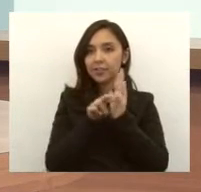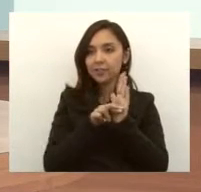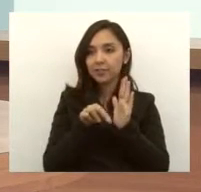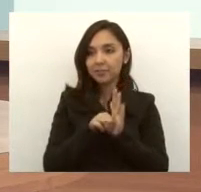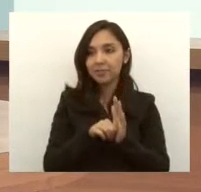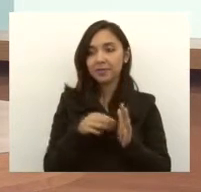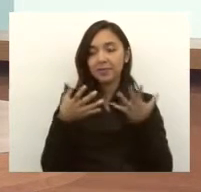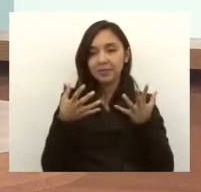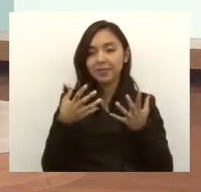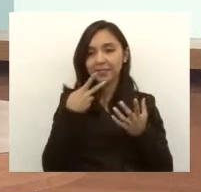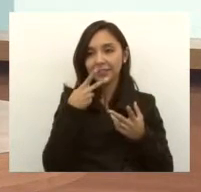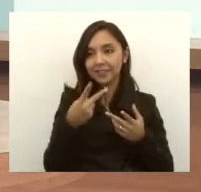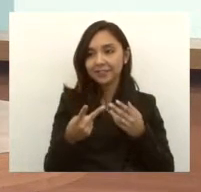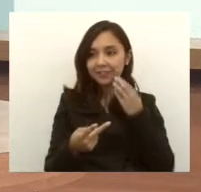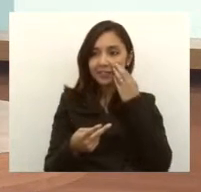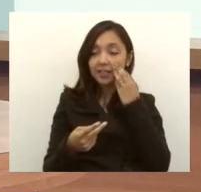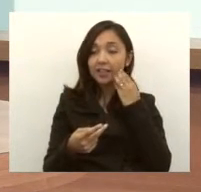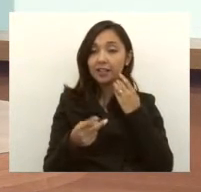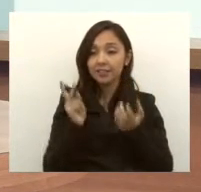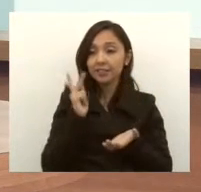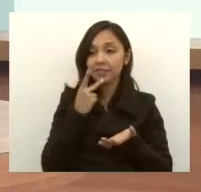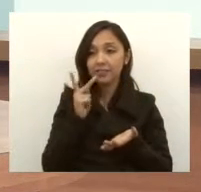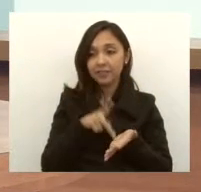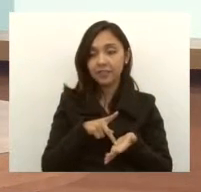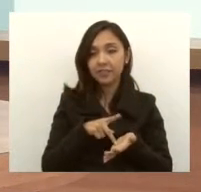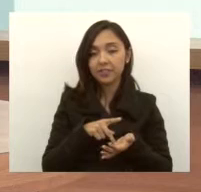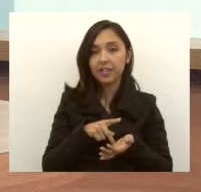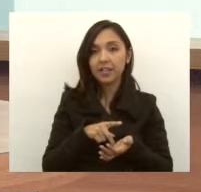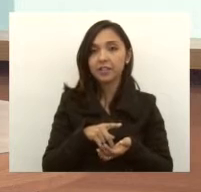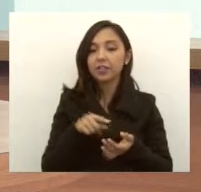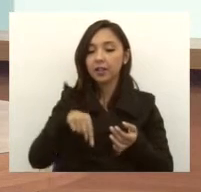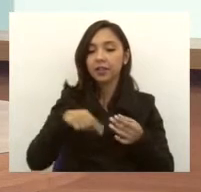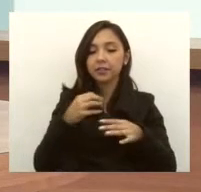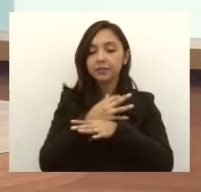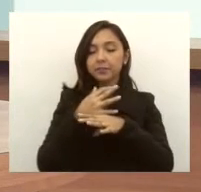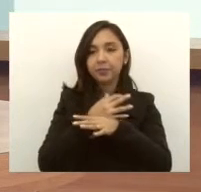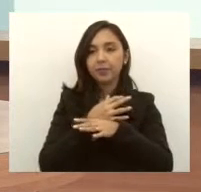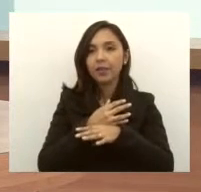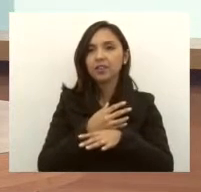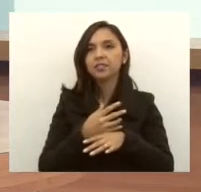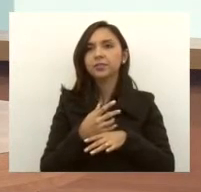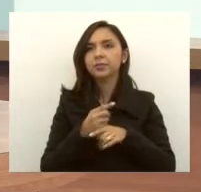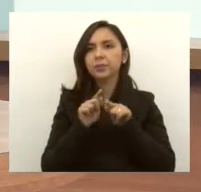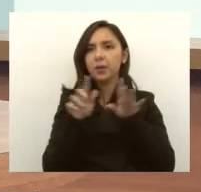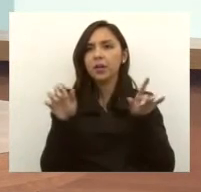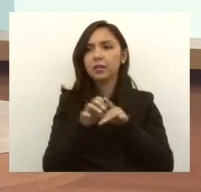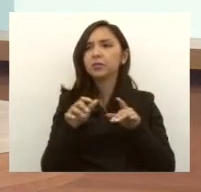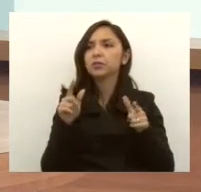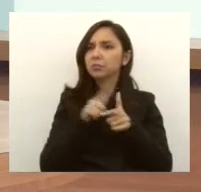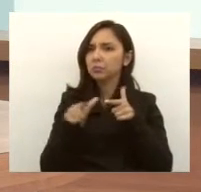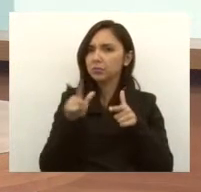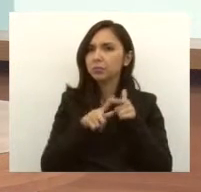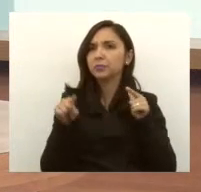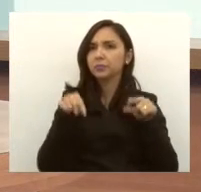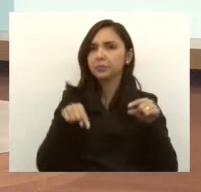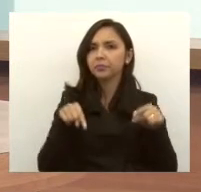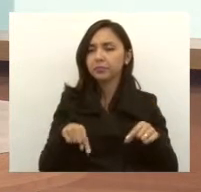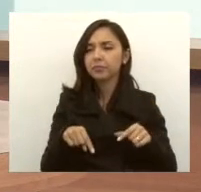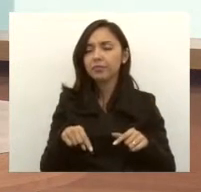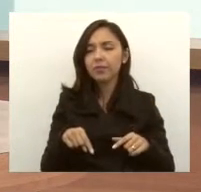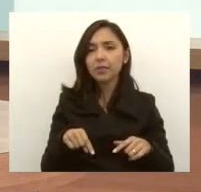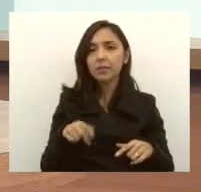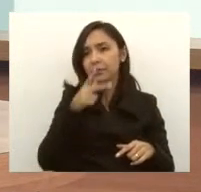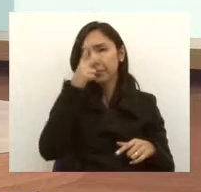Mas eu queria dizer que, na realidade, a cidade de Guarulhos está um caos, seu presidente. Está um caos.